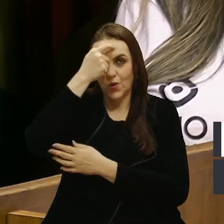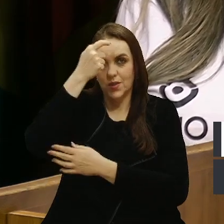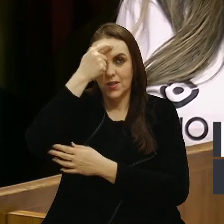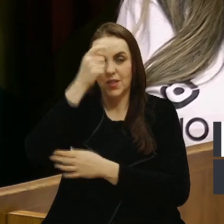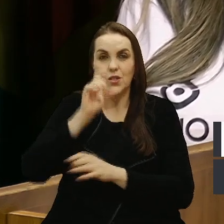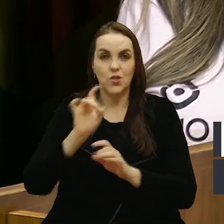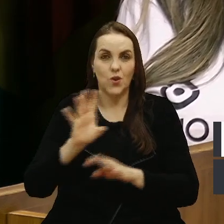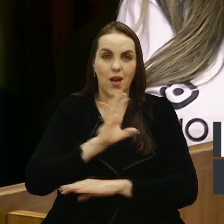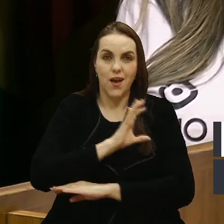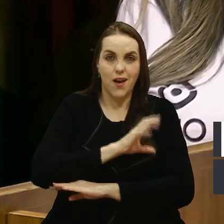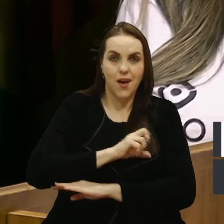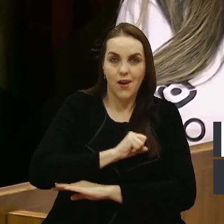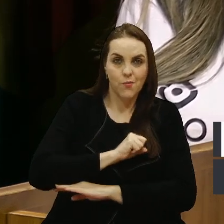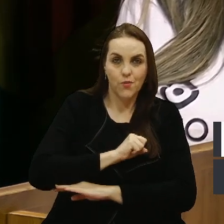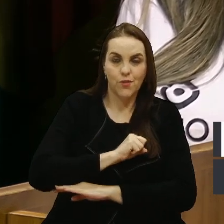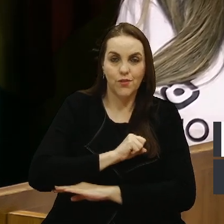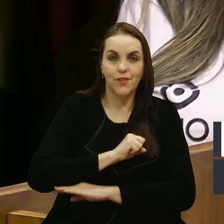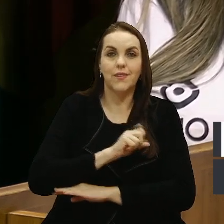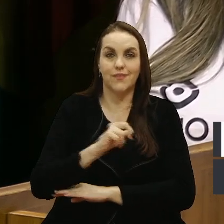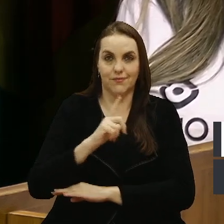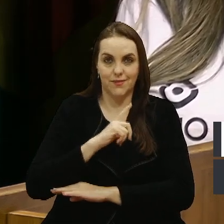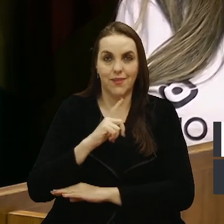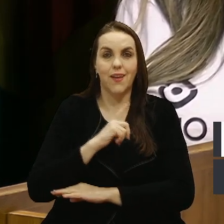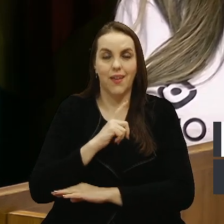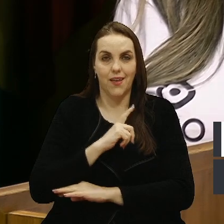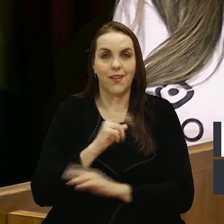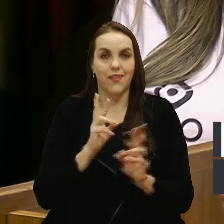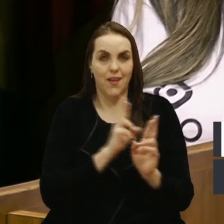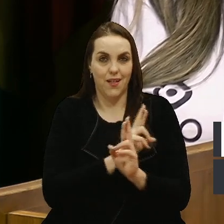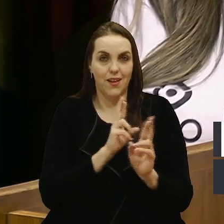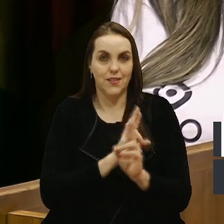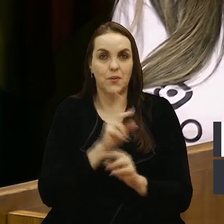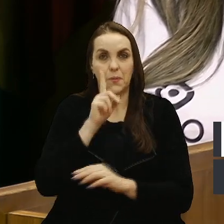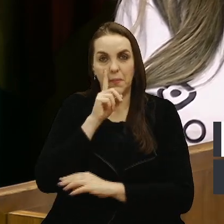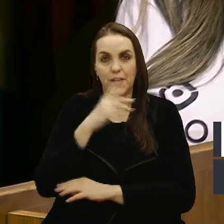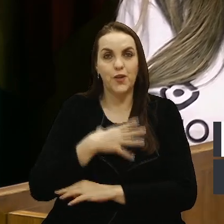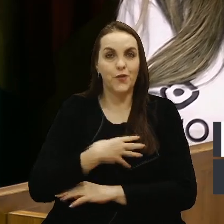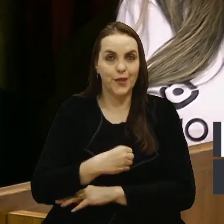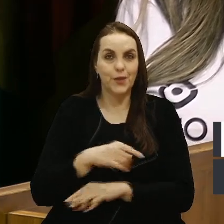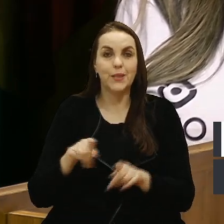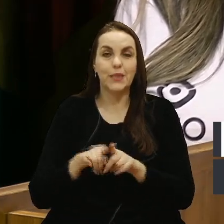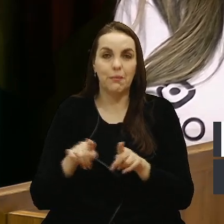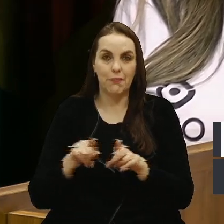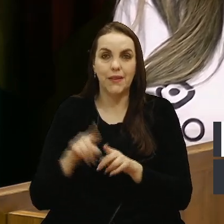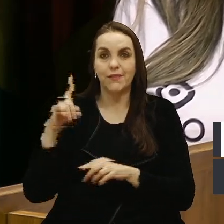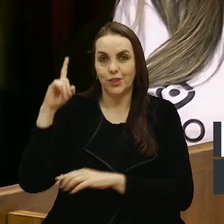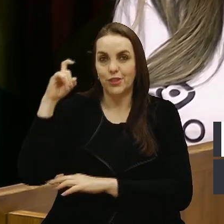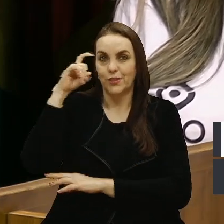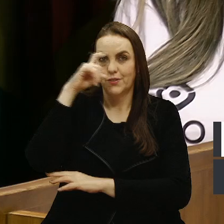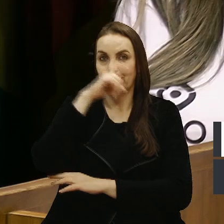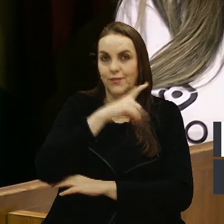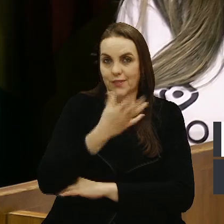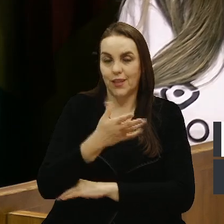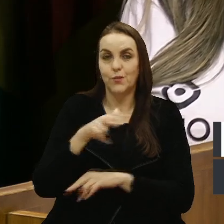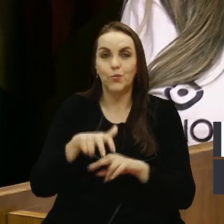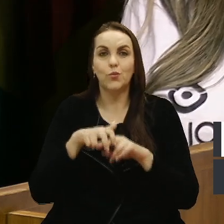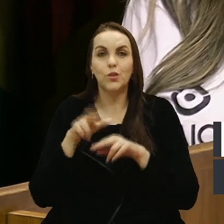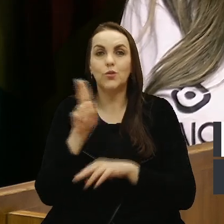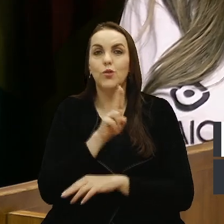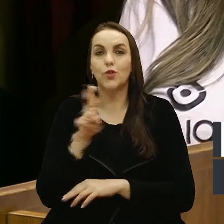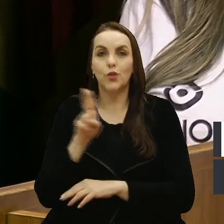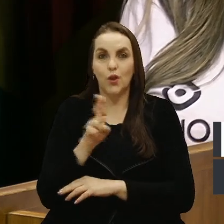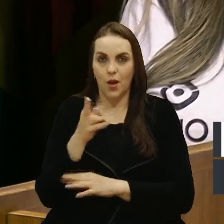amor, e que existe justamente na maternidade, mas também as dores, por isso o nome Furtacor, que por muito tempo